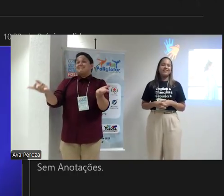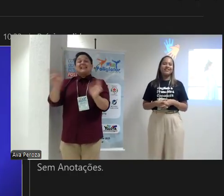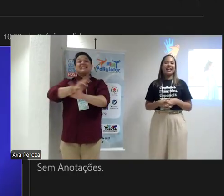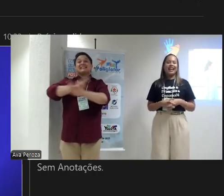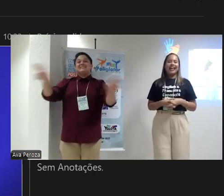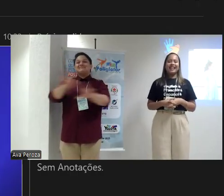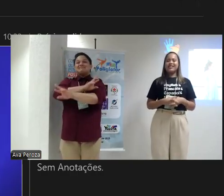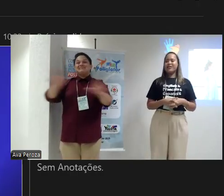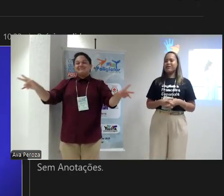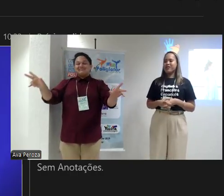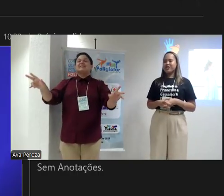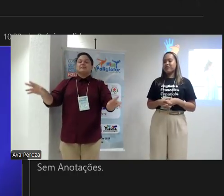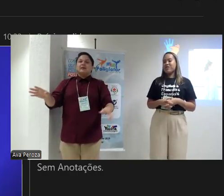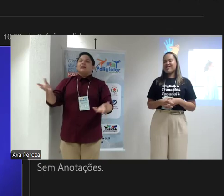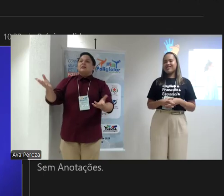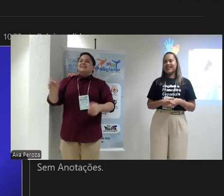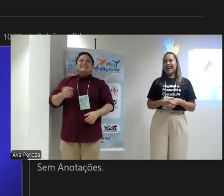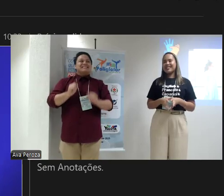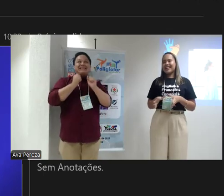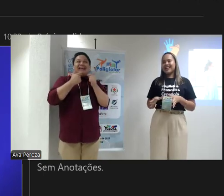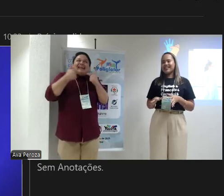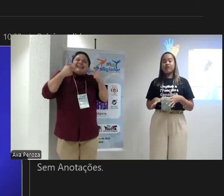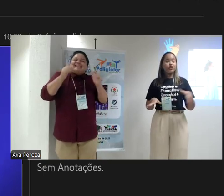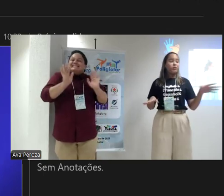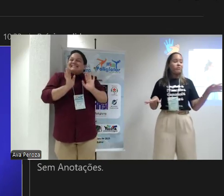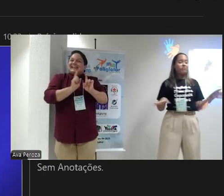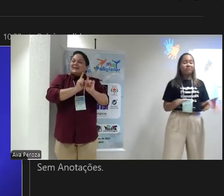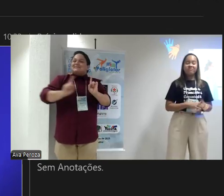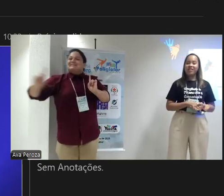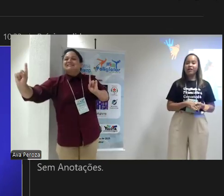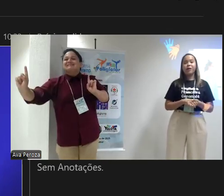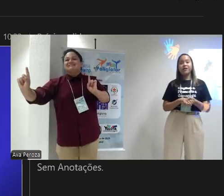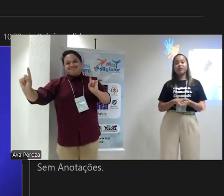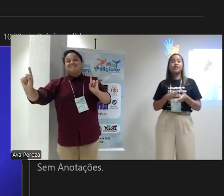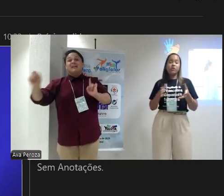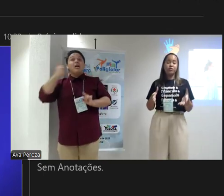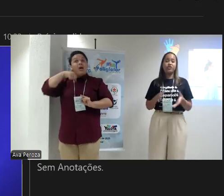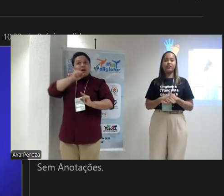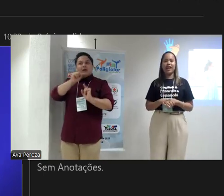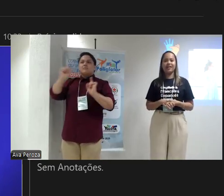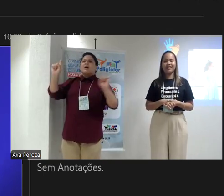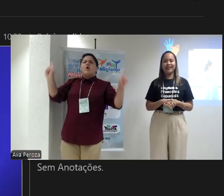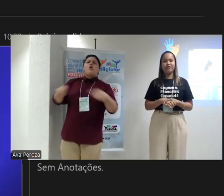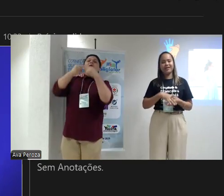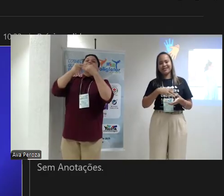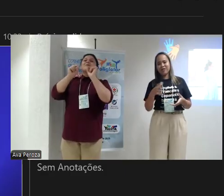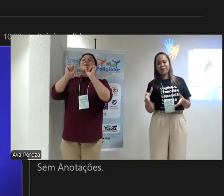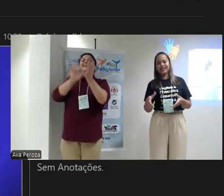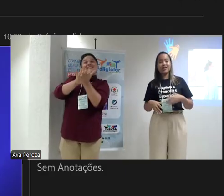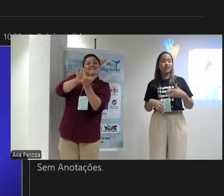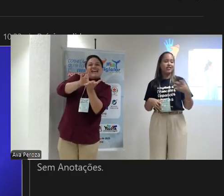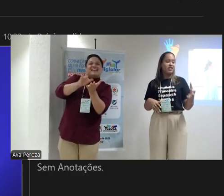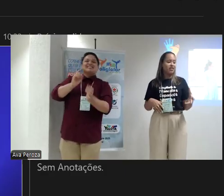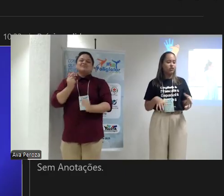aconteceu. Ele simplesmente deu um sorriso sem graça e se afastou. E minha mãe conseguiu o objetivo dela. Ela fez as compras